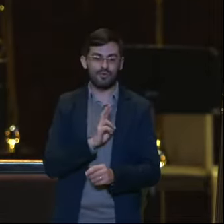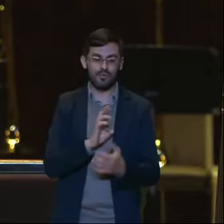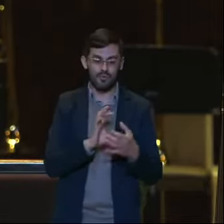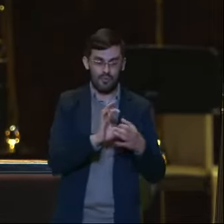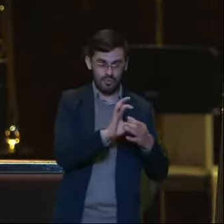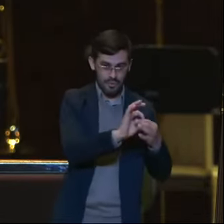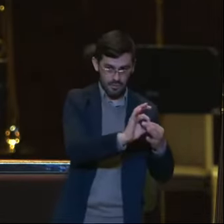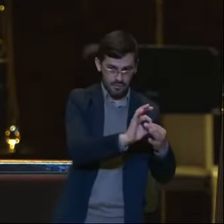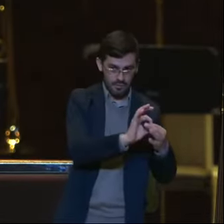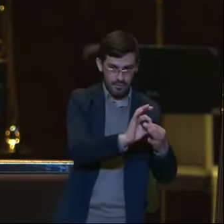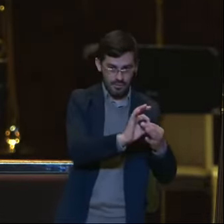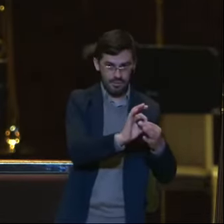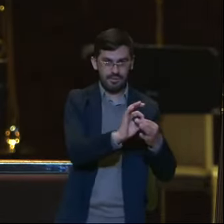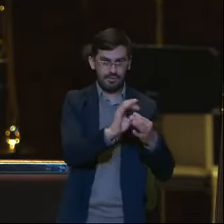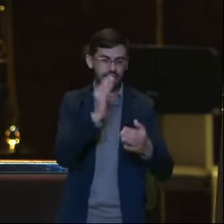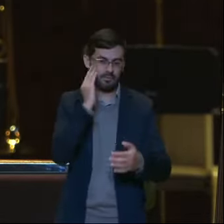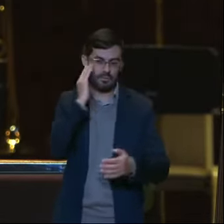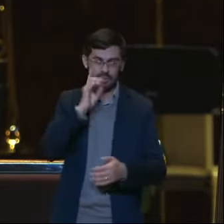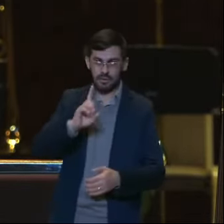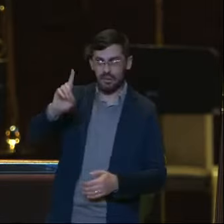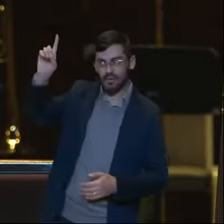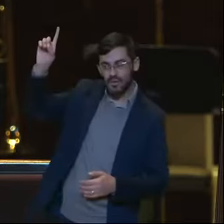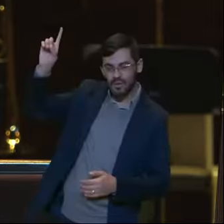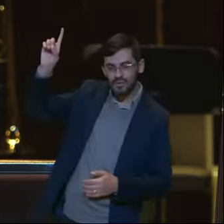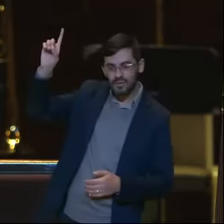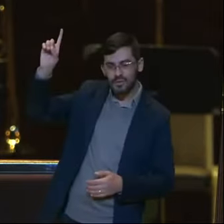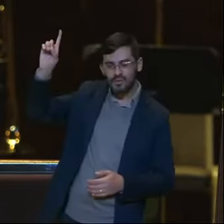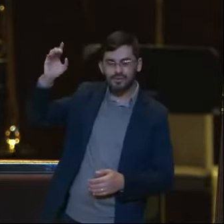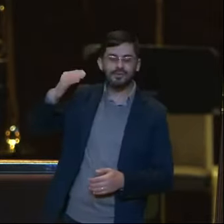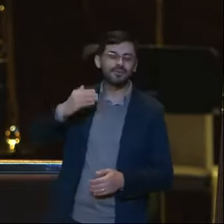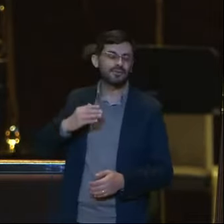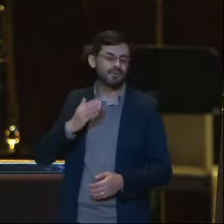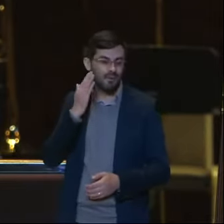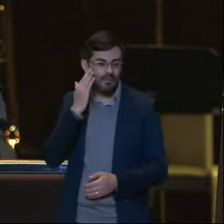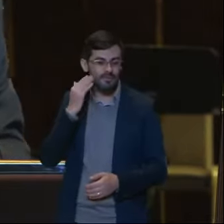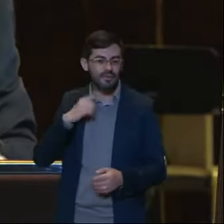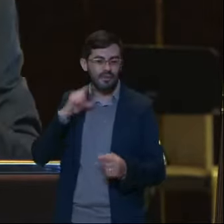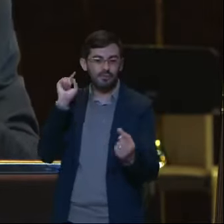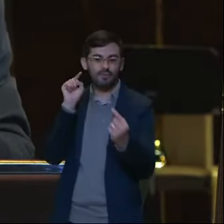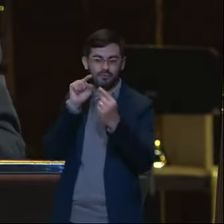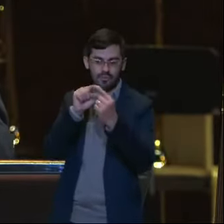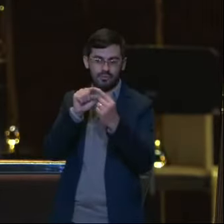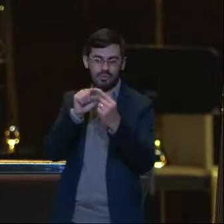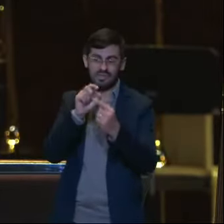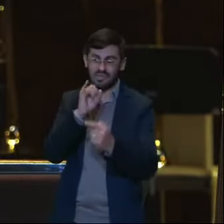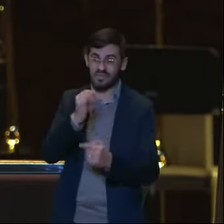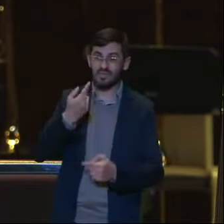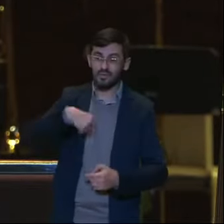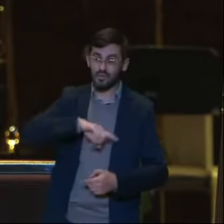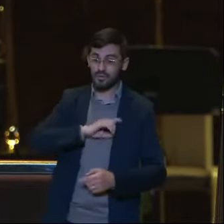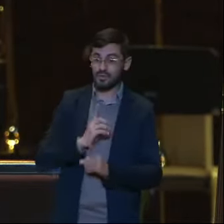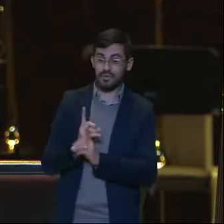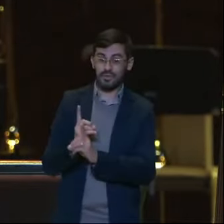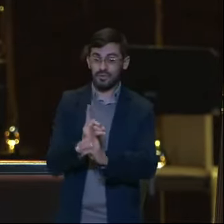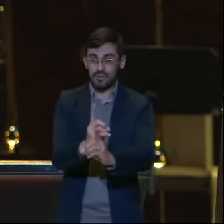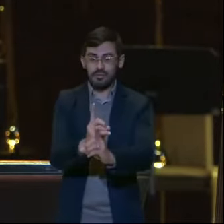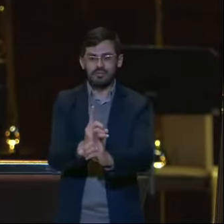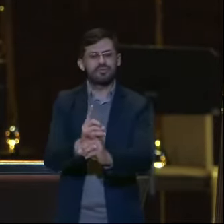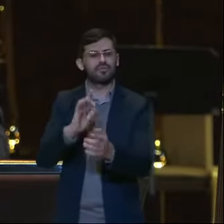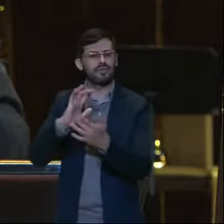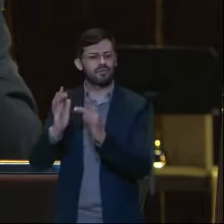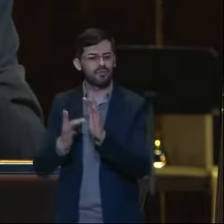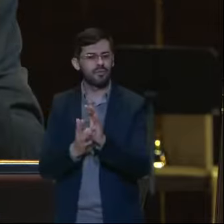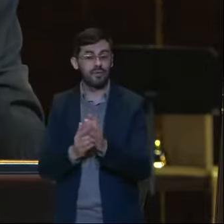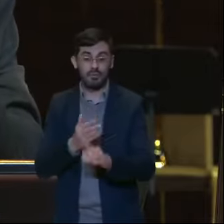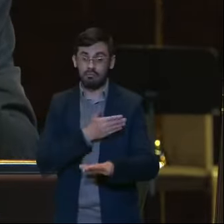comunhão, transcendência e significado. Se nós, como discípulos de Jesus, vivermos como sal e luz da terra, onde Deus nos